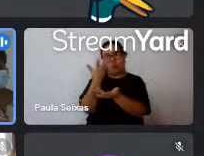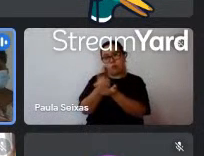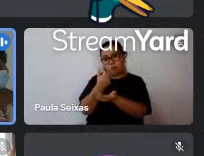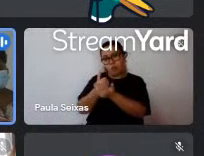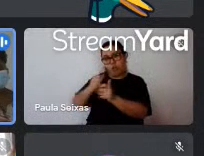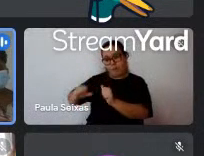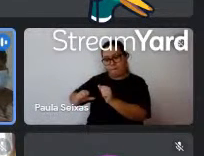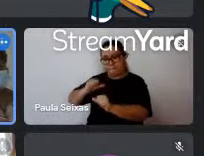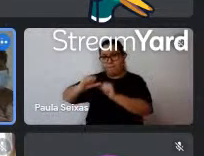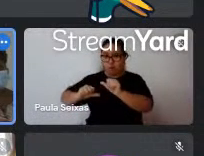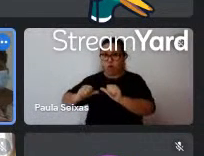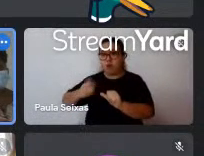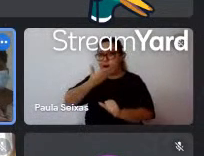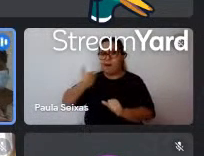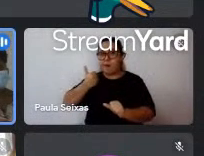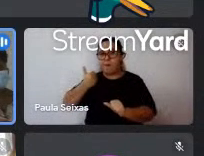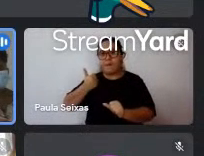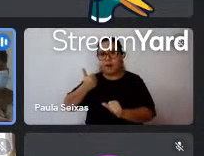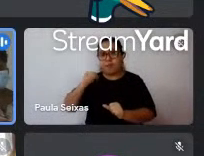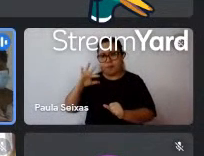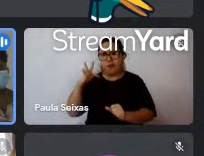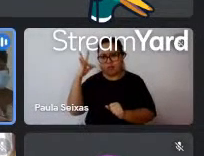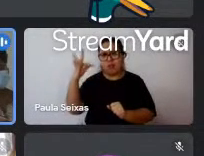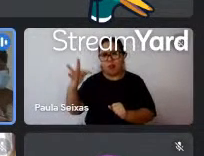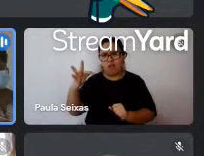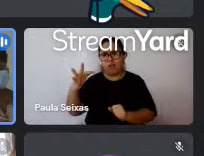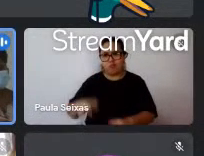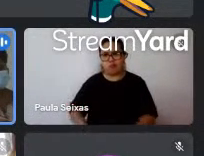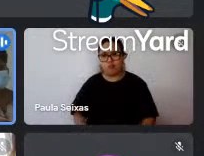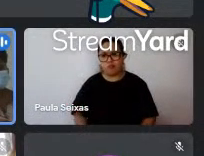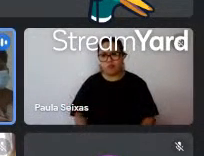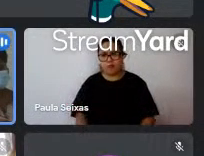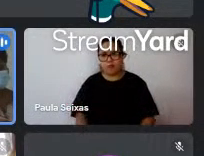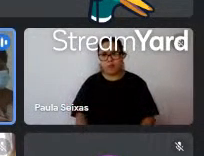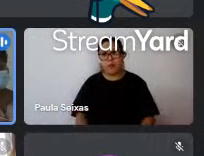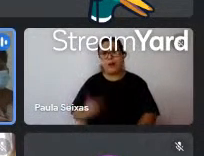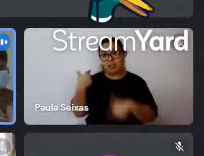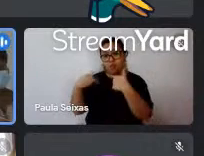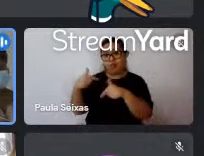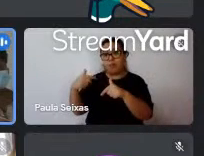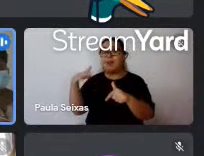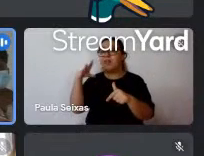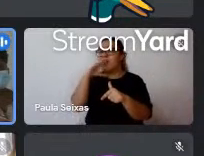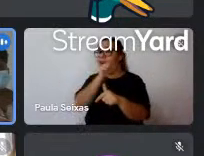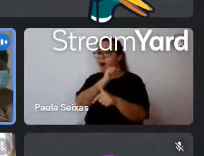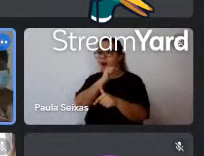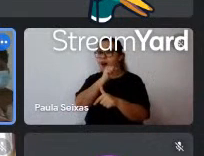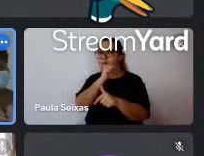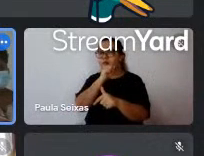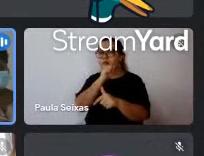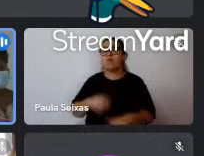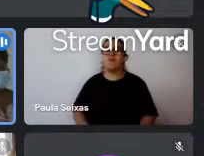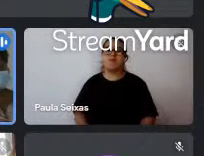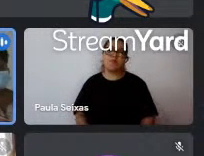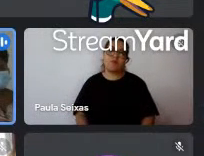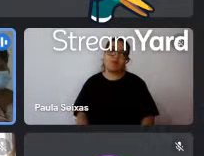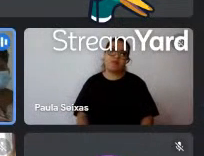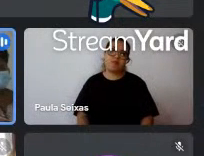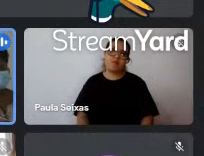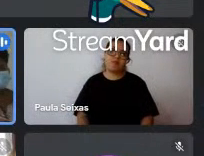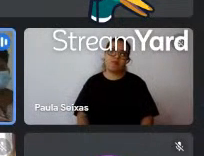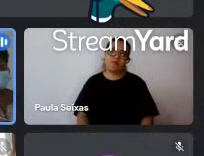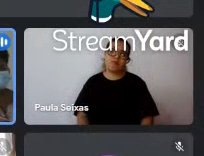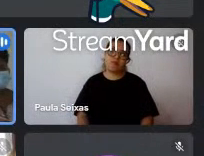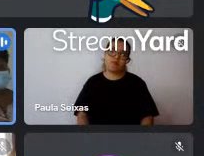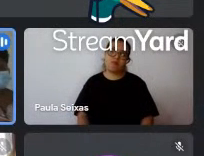gente tenha mais eficiência, né? E o trabalho seja mais rápido com ele, que realmente facilita. Então, a partir